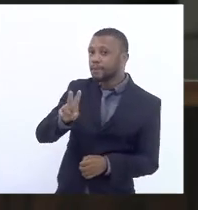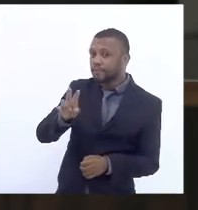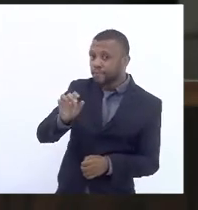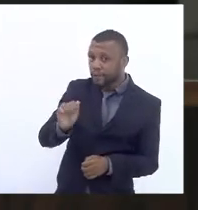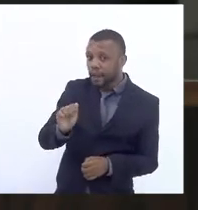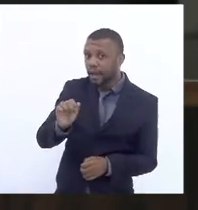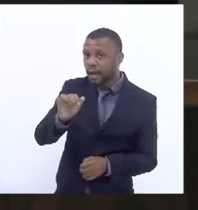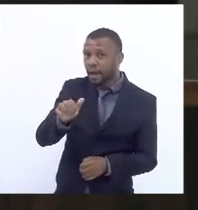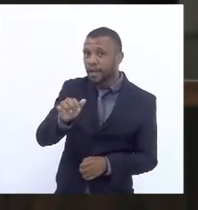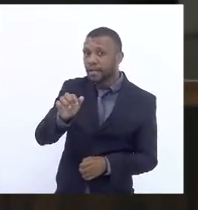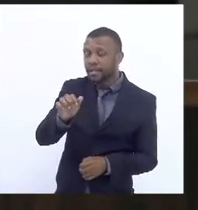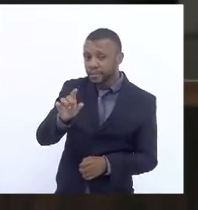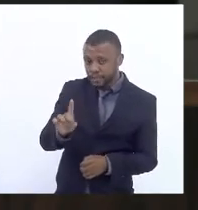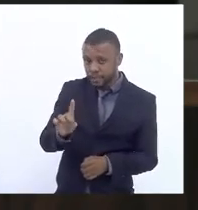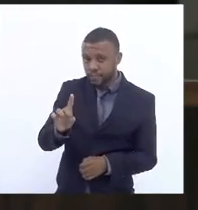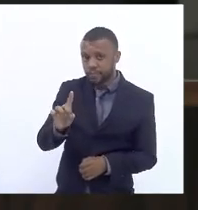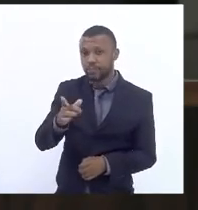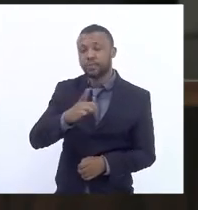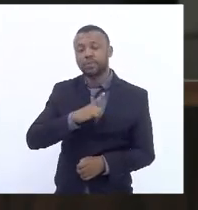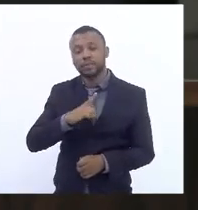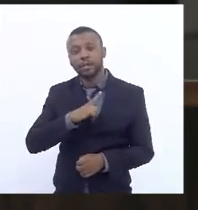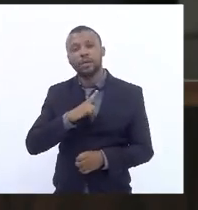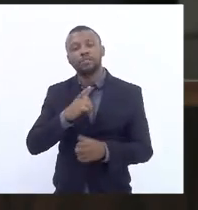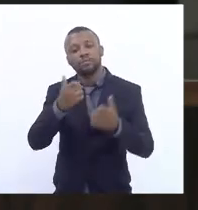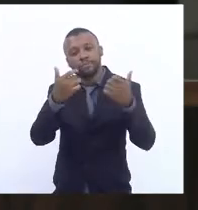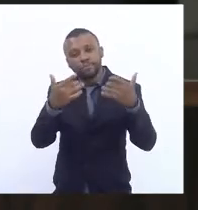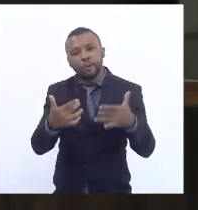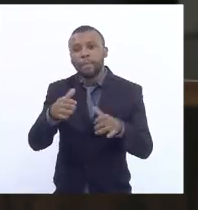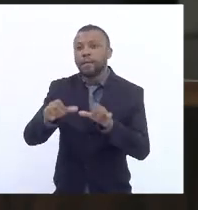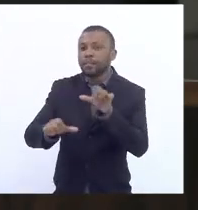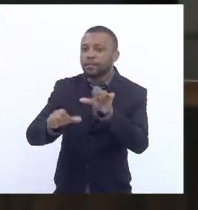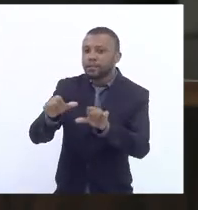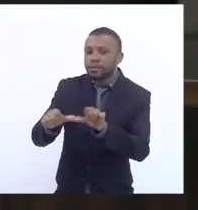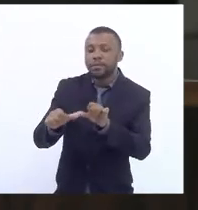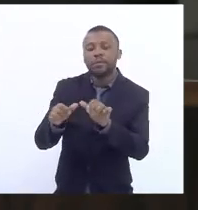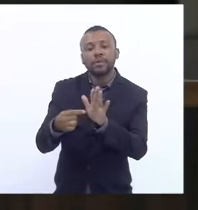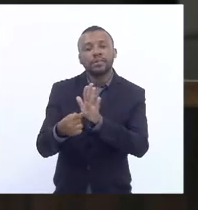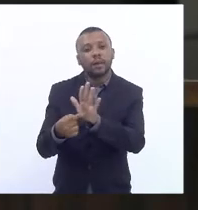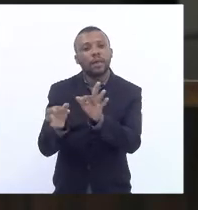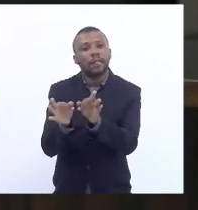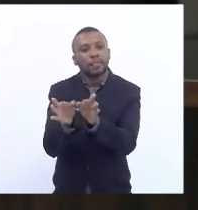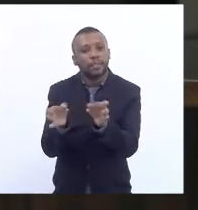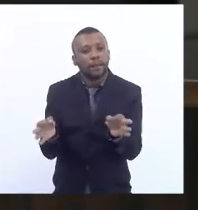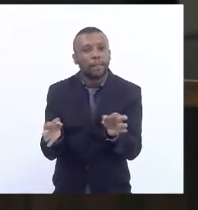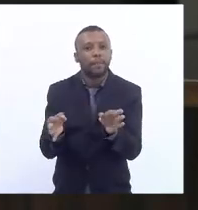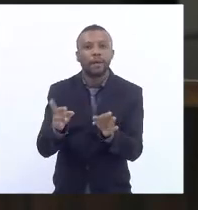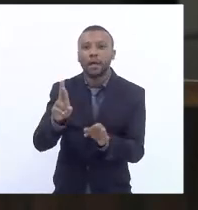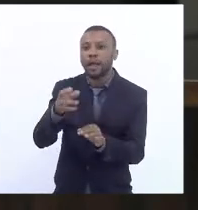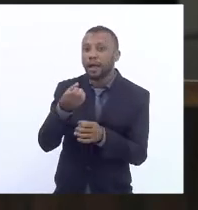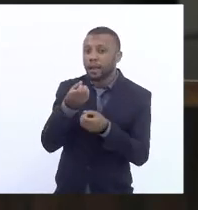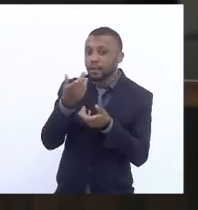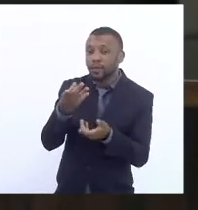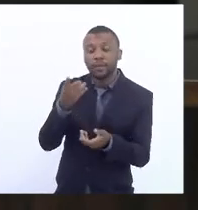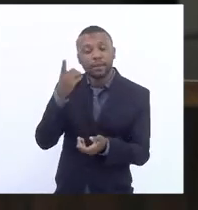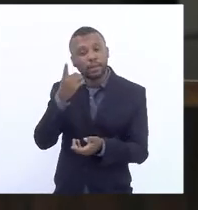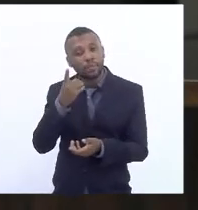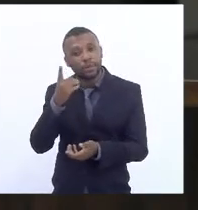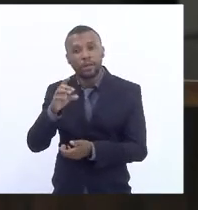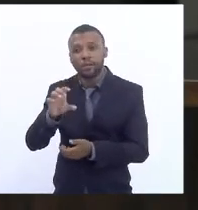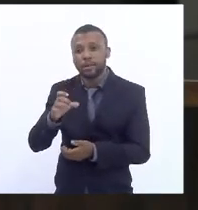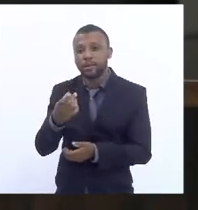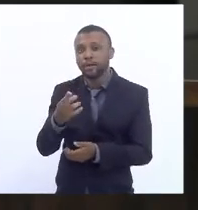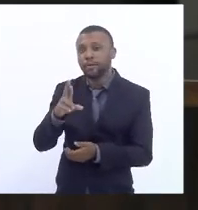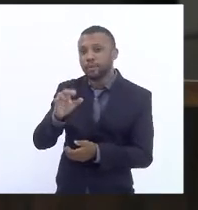Comissão de Indicação Legislativa pela transformação em indicação simples. Relator, deputado Eurico Júnior.